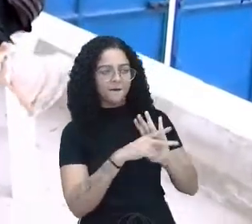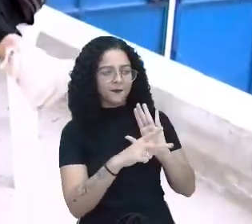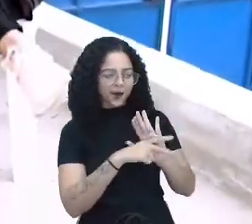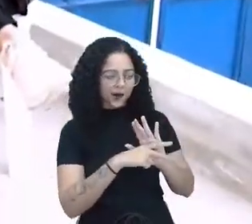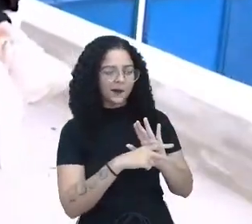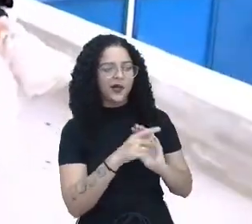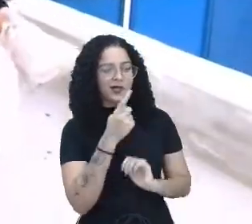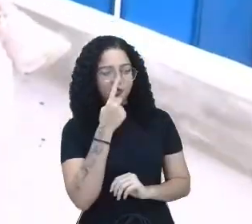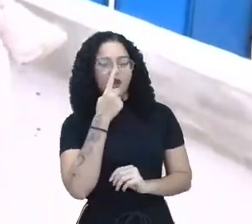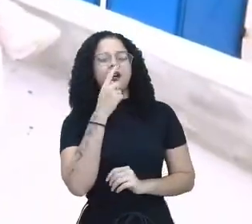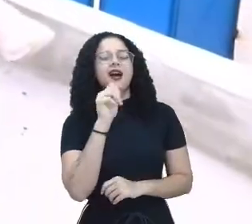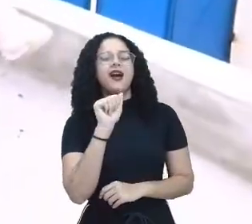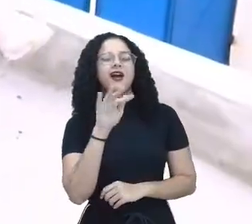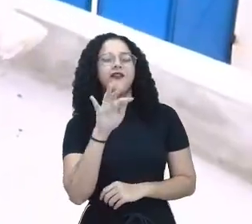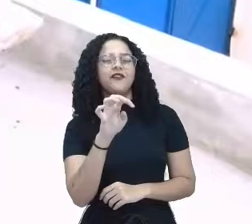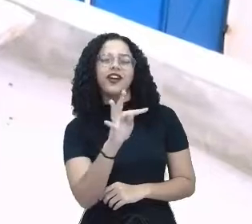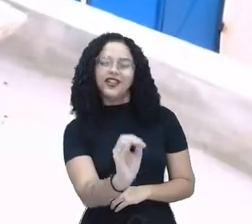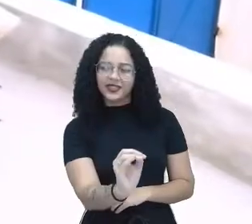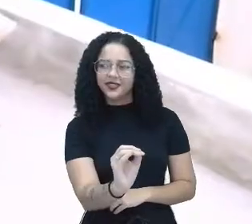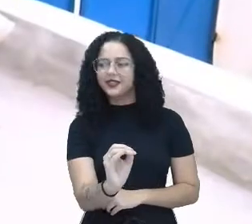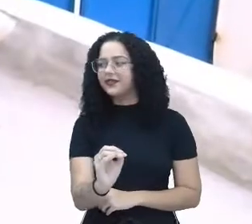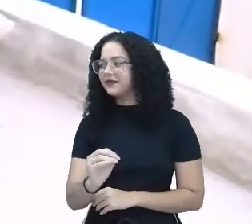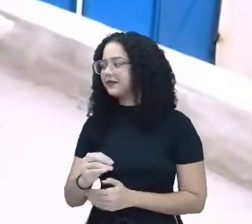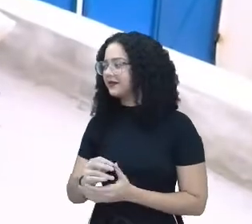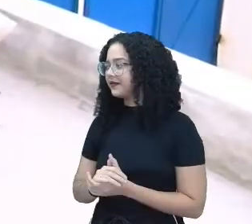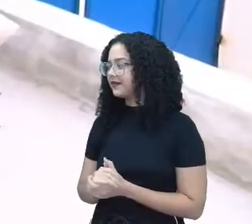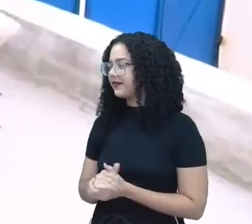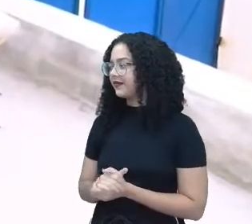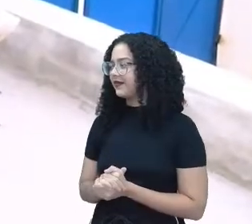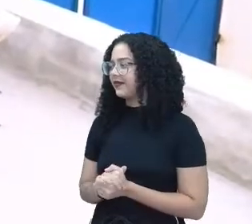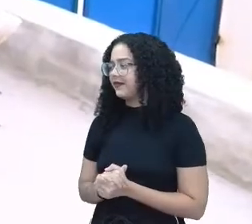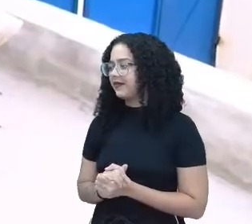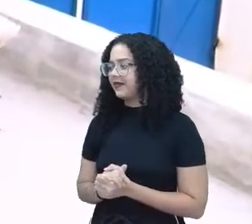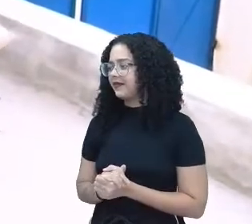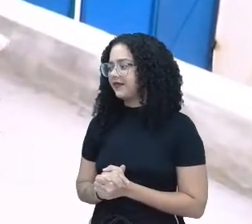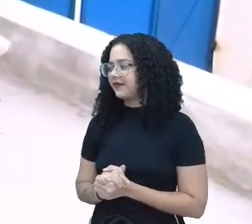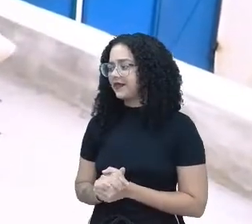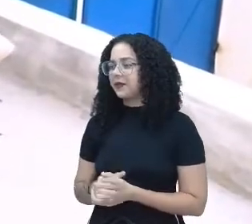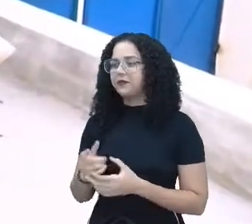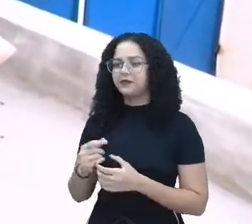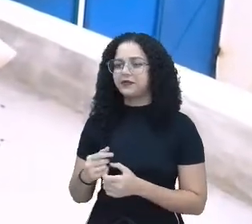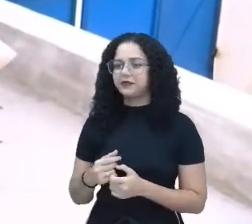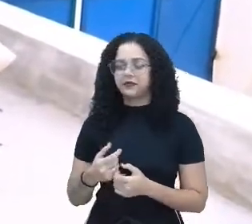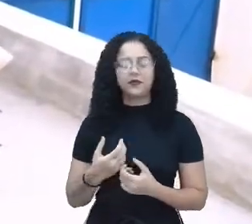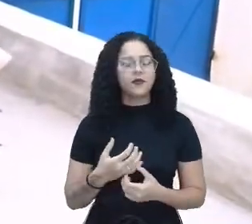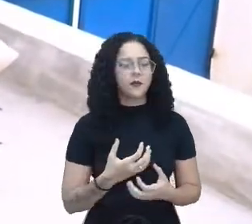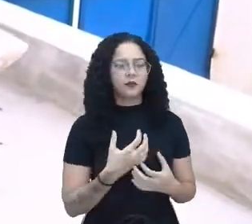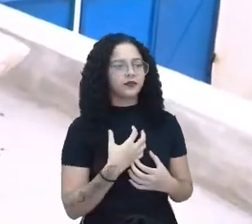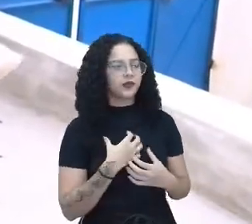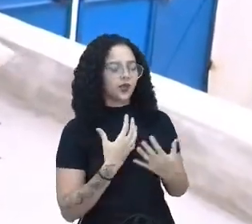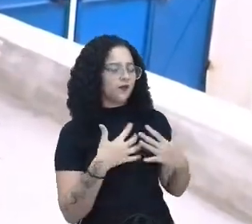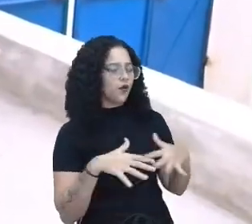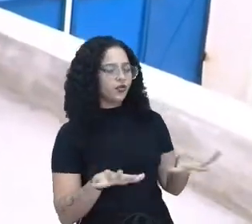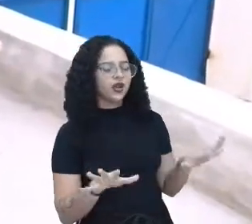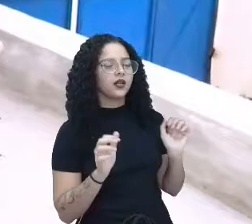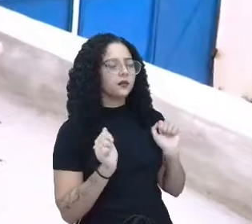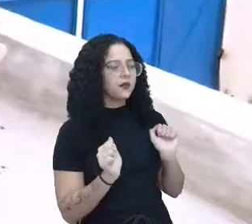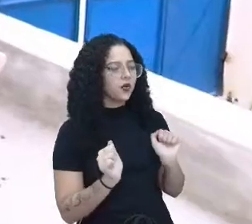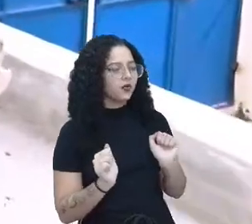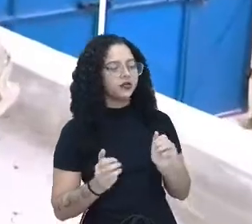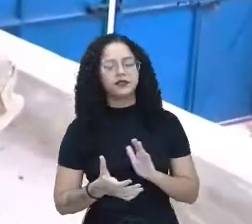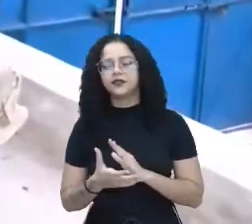a mensagem dos E afetos. se você me der a oportunidade, eu ainda posso explicar um pouquinho mais isso. À vontade, por favor. Eu vou adorar falar isso. Porque no